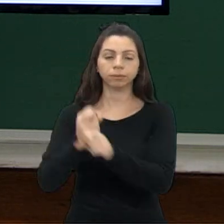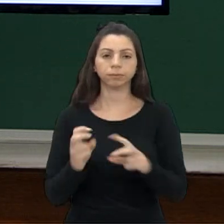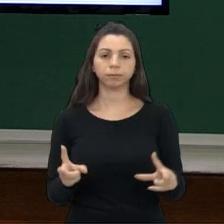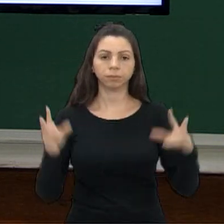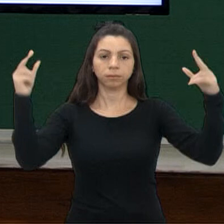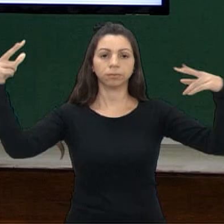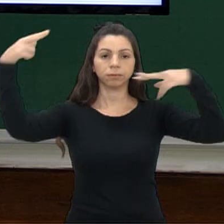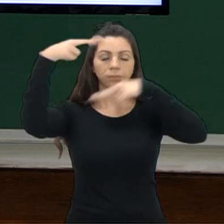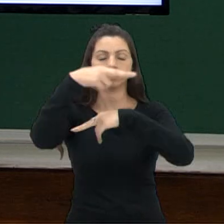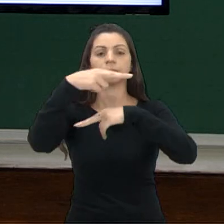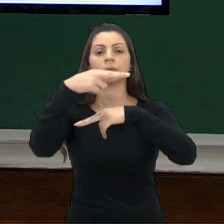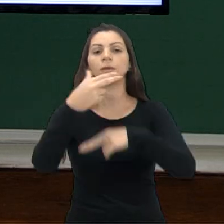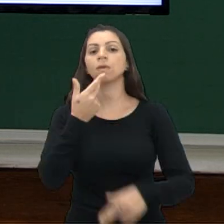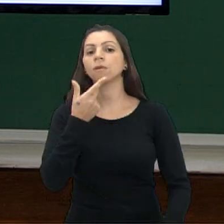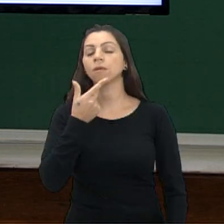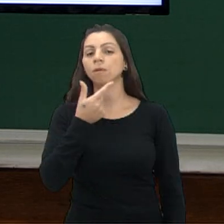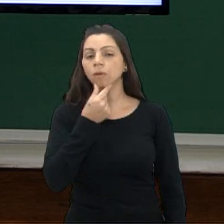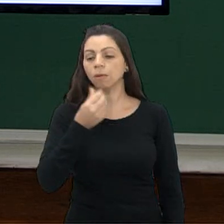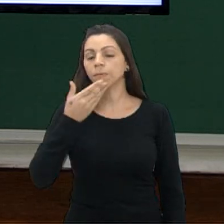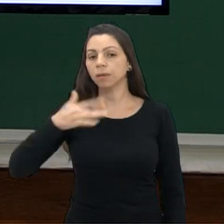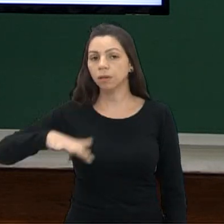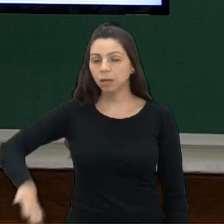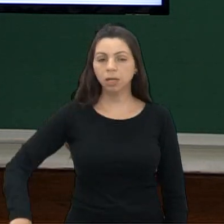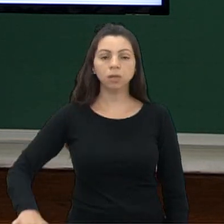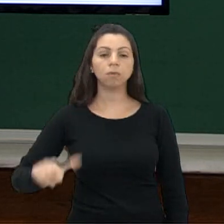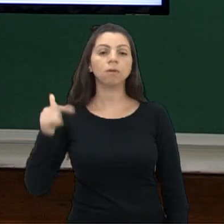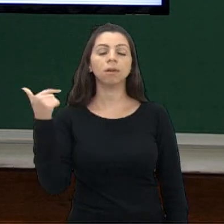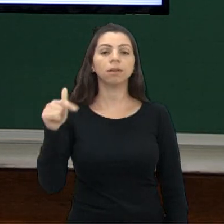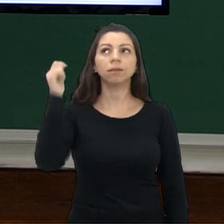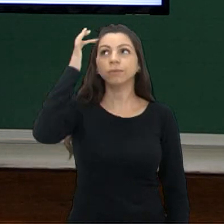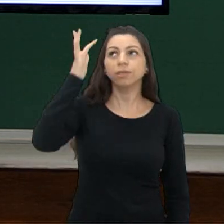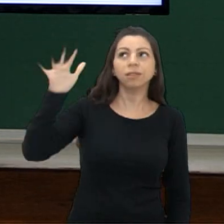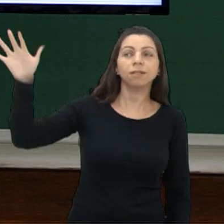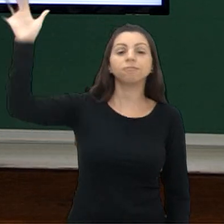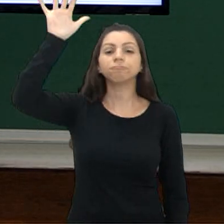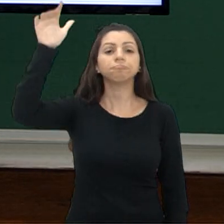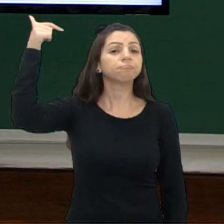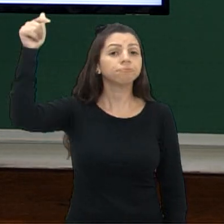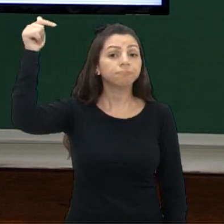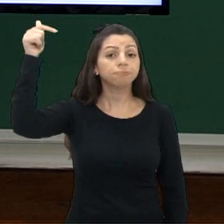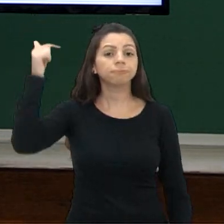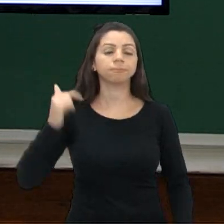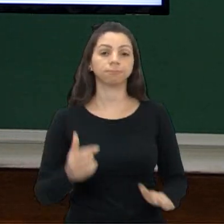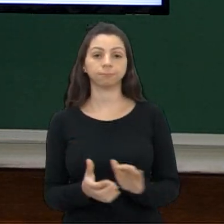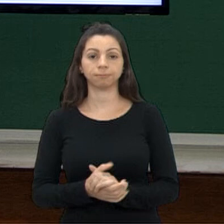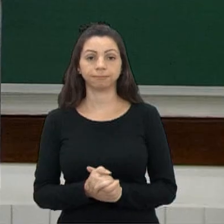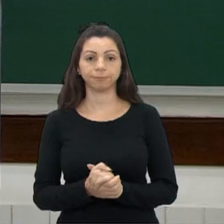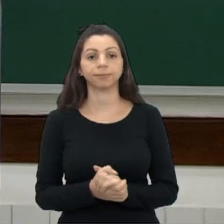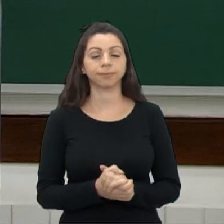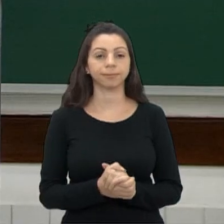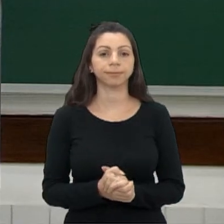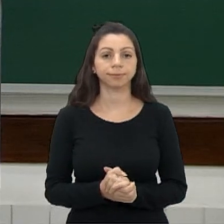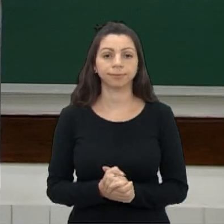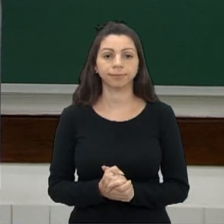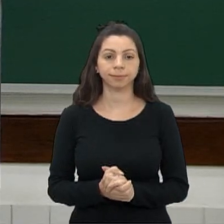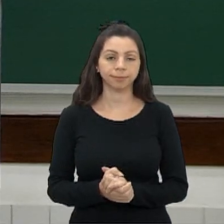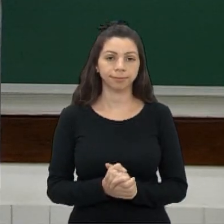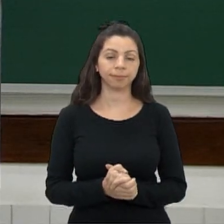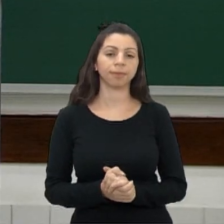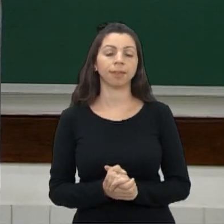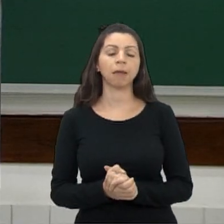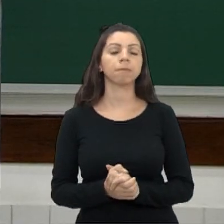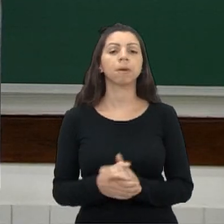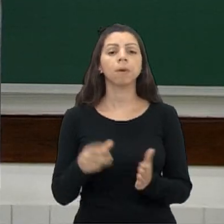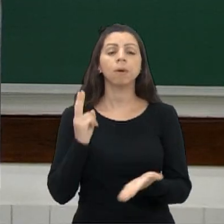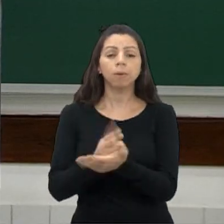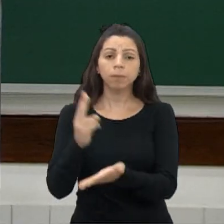Sem Imaginação. Lembra a aula passada, o Menino Sem Imaginação? Então, vamos continuar vendo um pouco da história